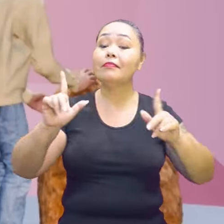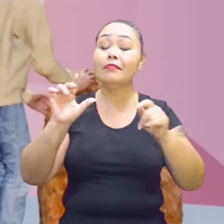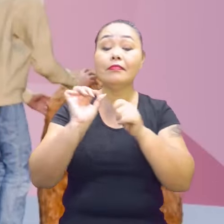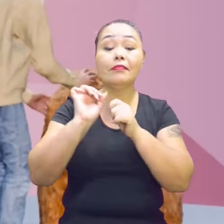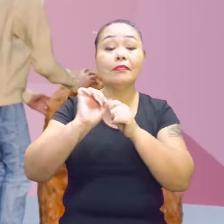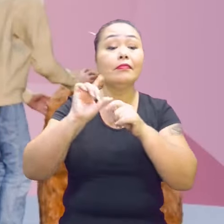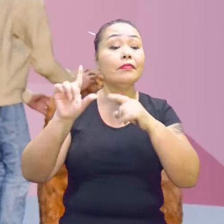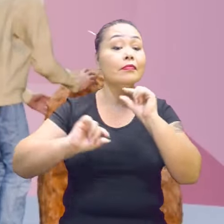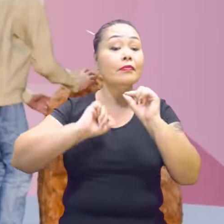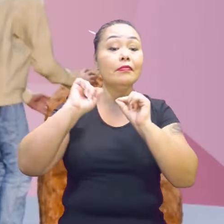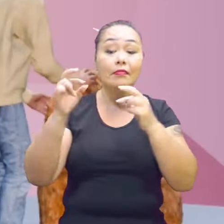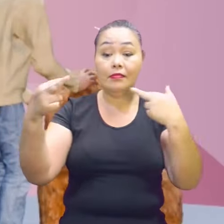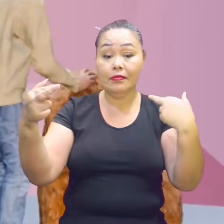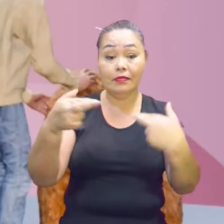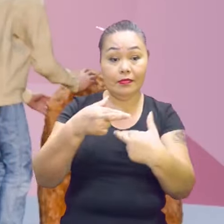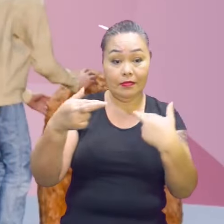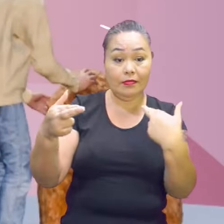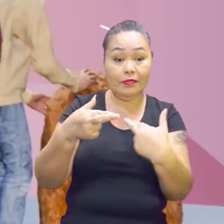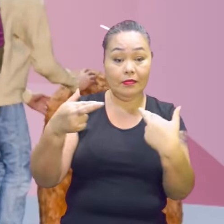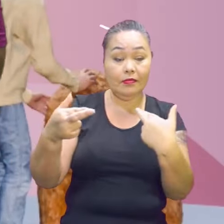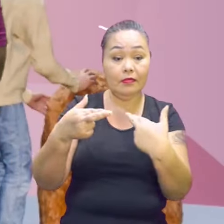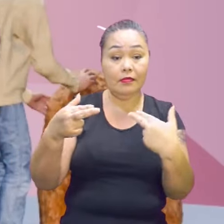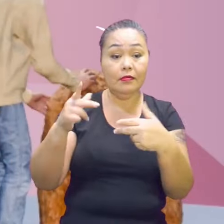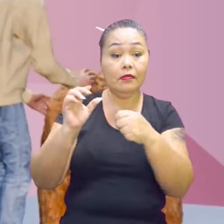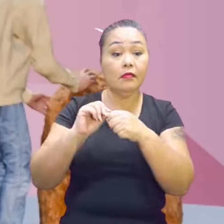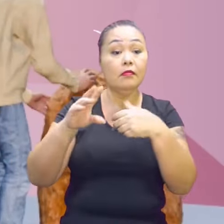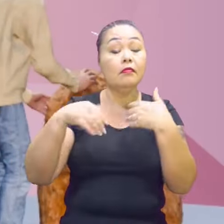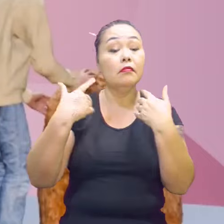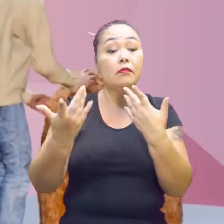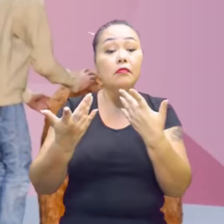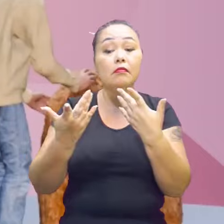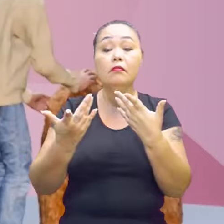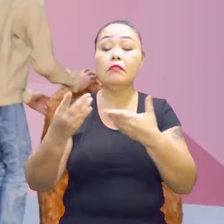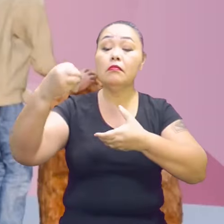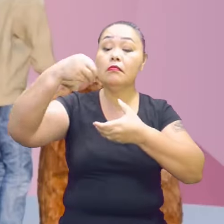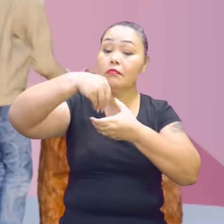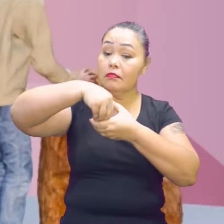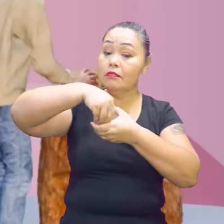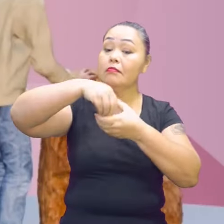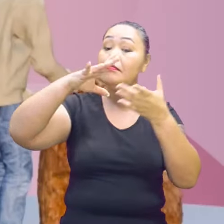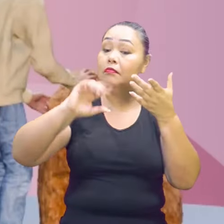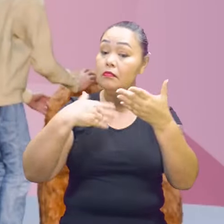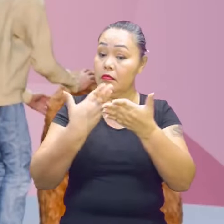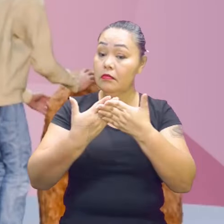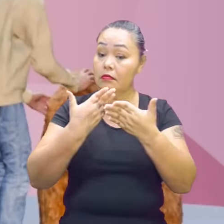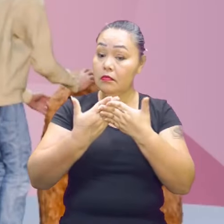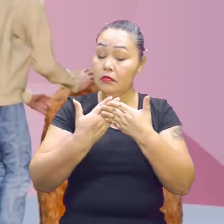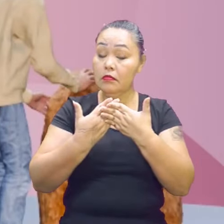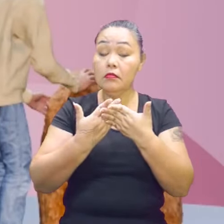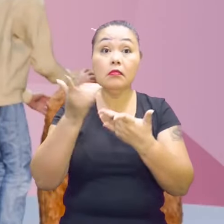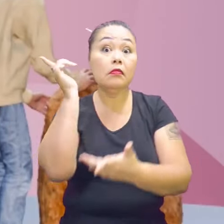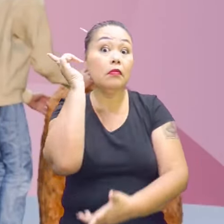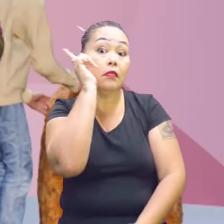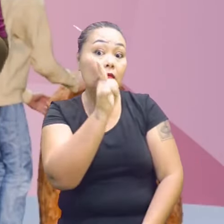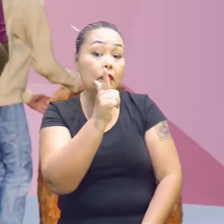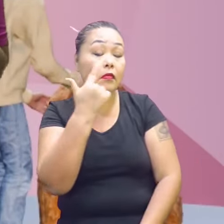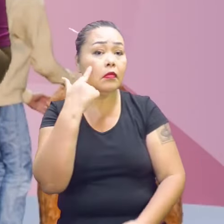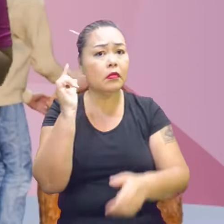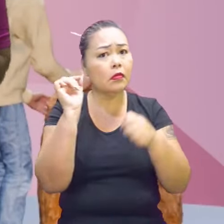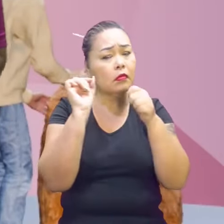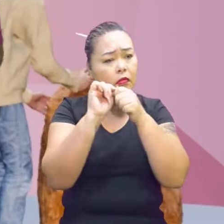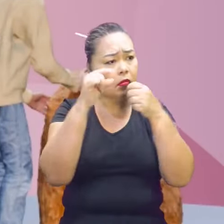ali? E o que está relacionado, né, com o conteúdo que será estudado? Isso, vocês conseguiram